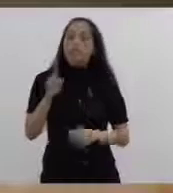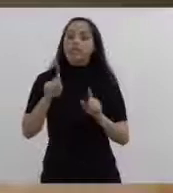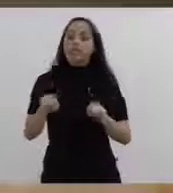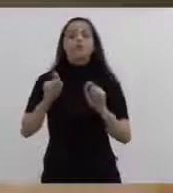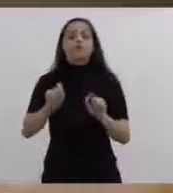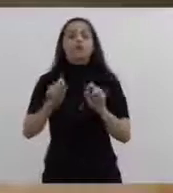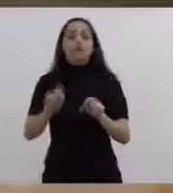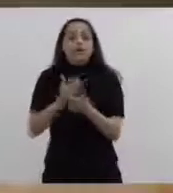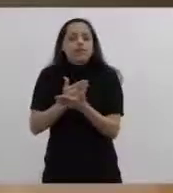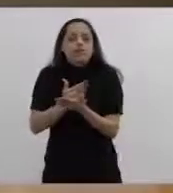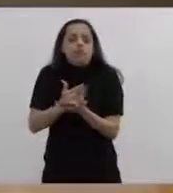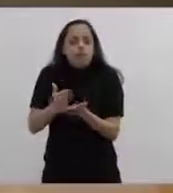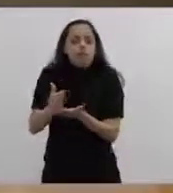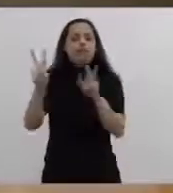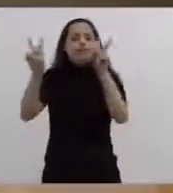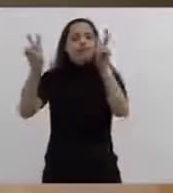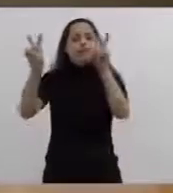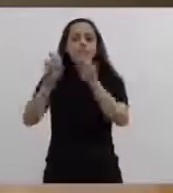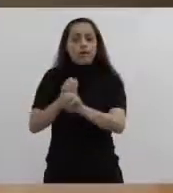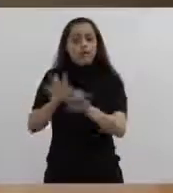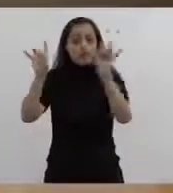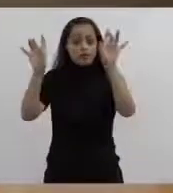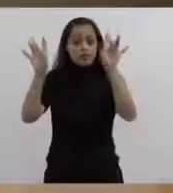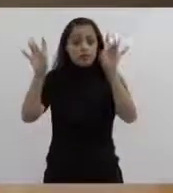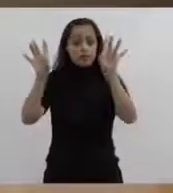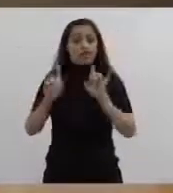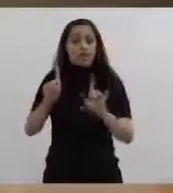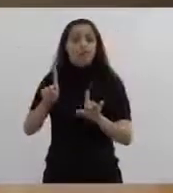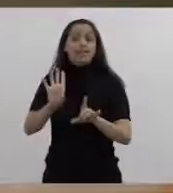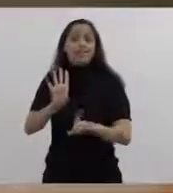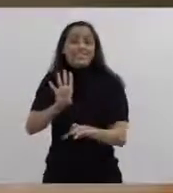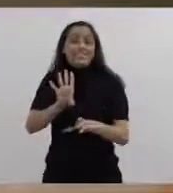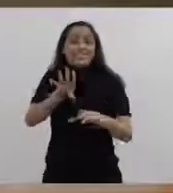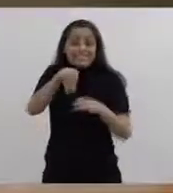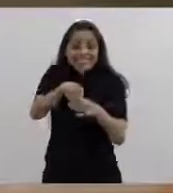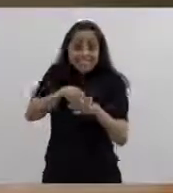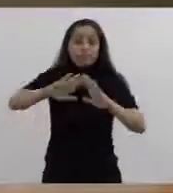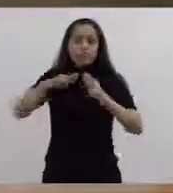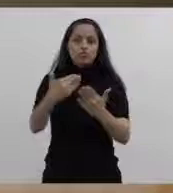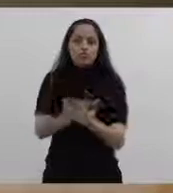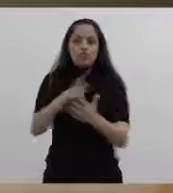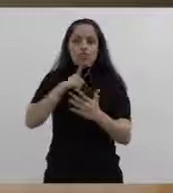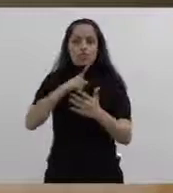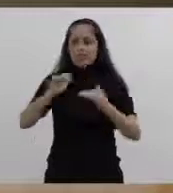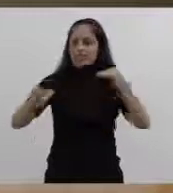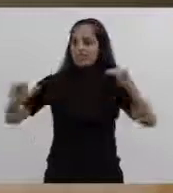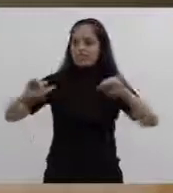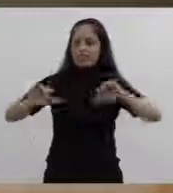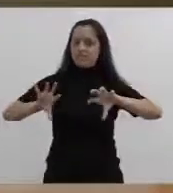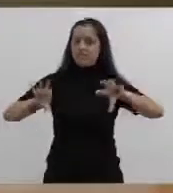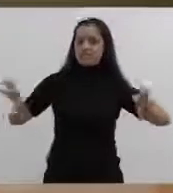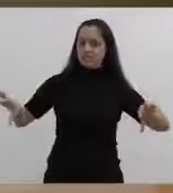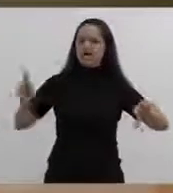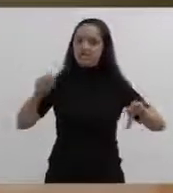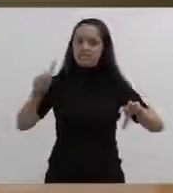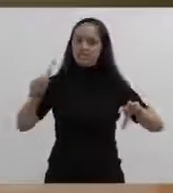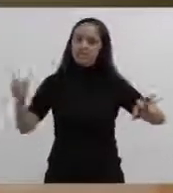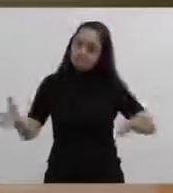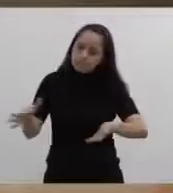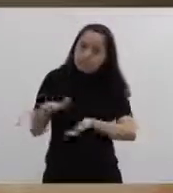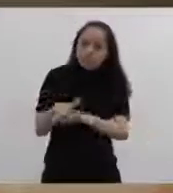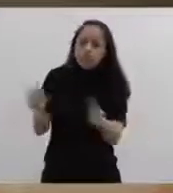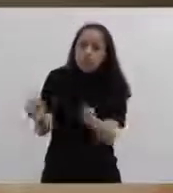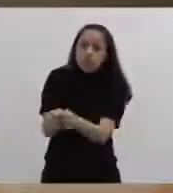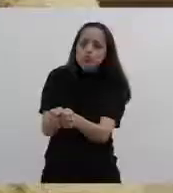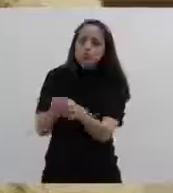falar na educação especial como sendo uma modalidade, e não como um nível, não como algo estruturado, mas como uma